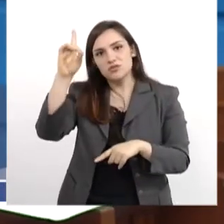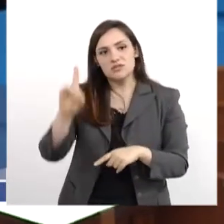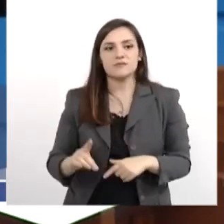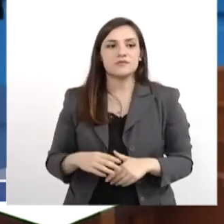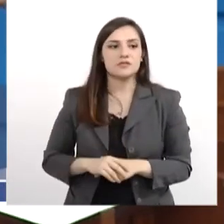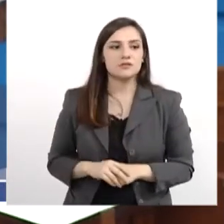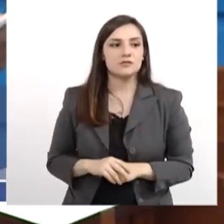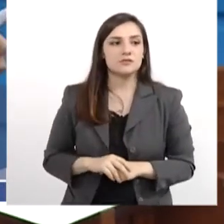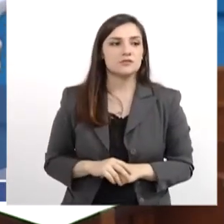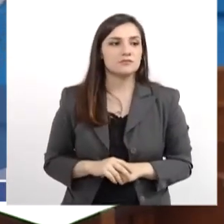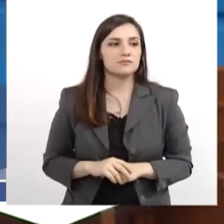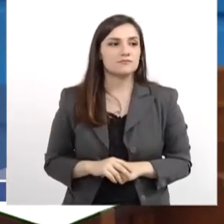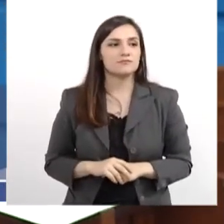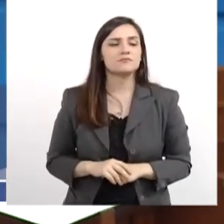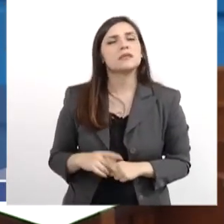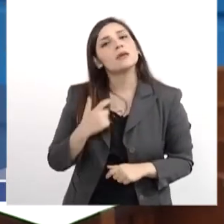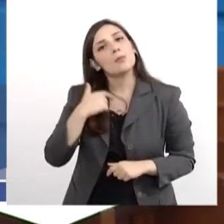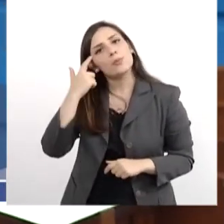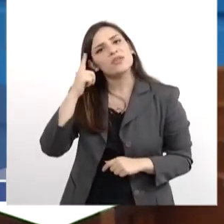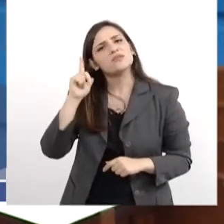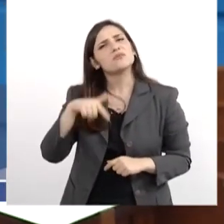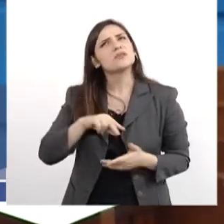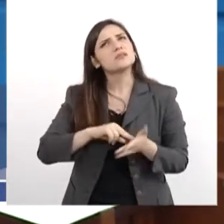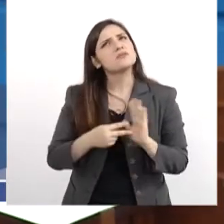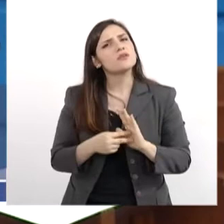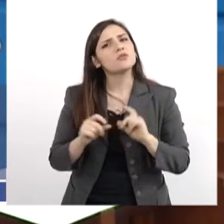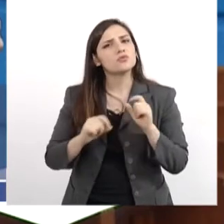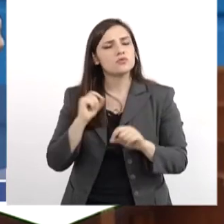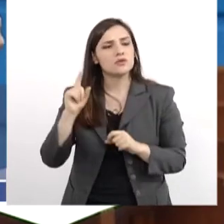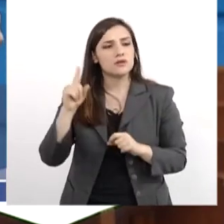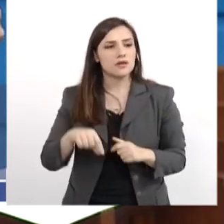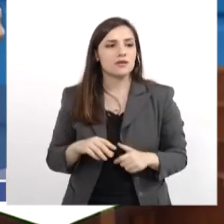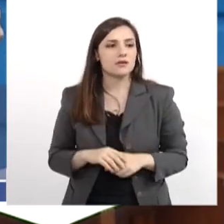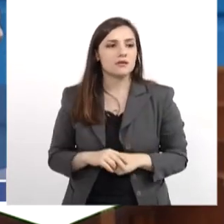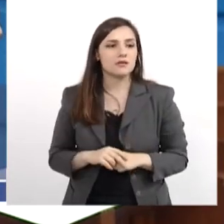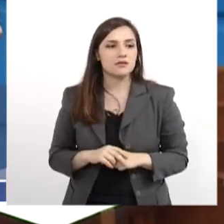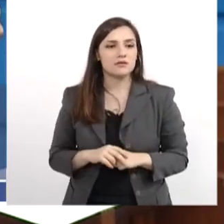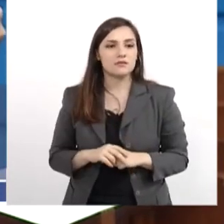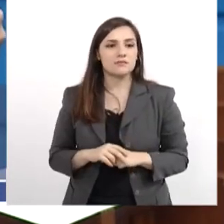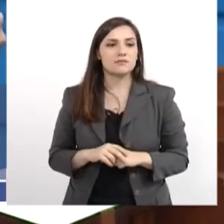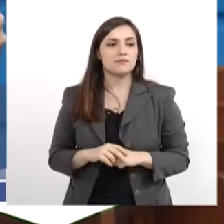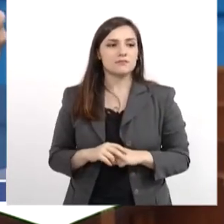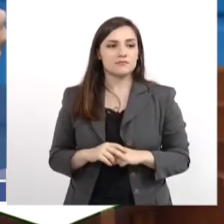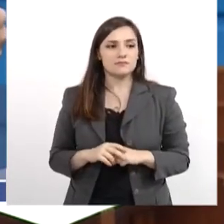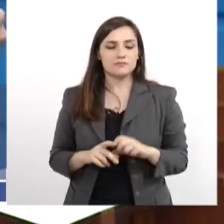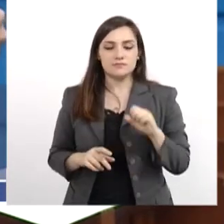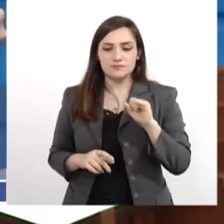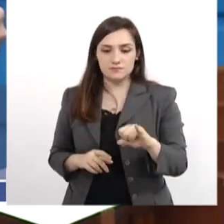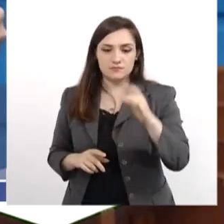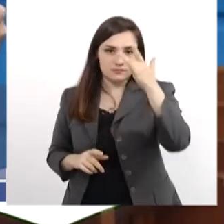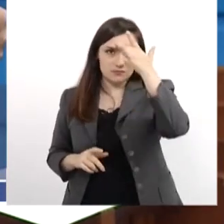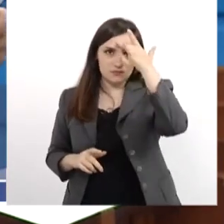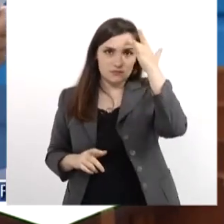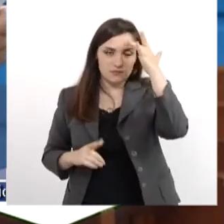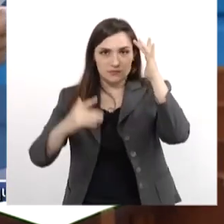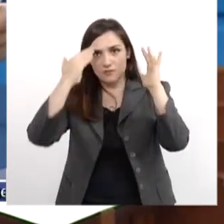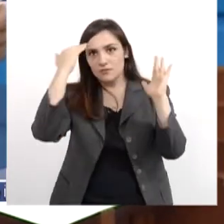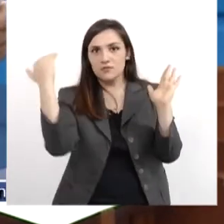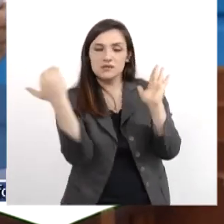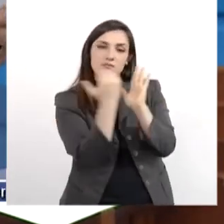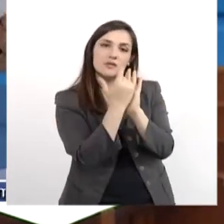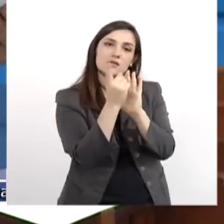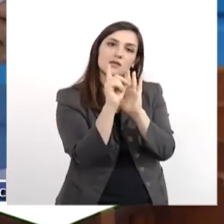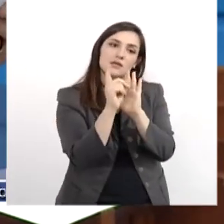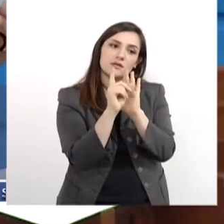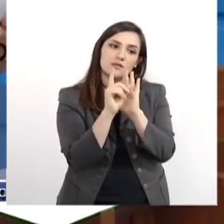esse projeto do governo, ele diz que quem não cumprir a cota de trabalhadores com deficiência poderá